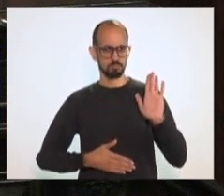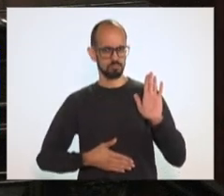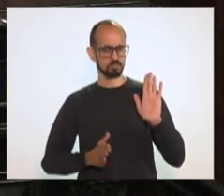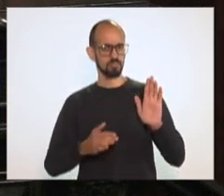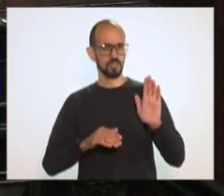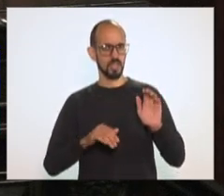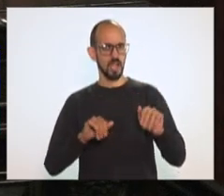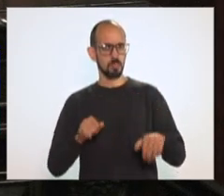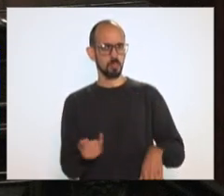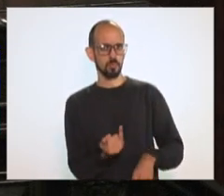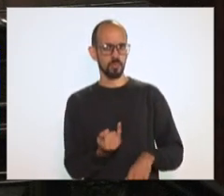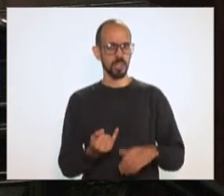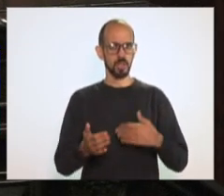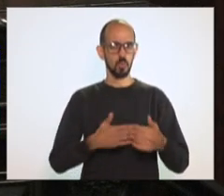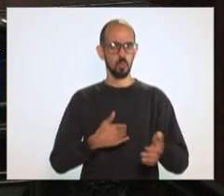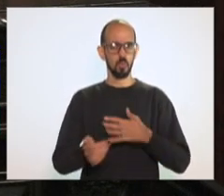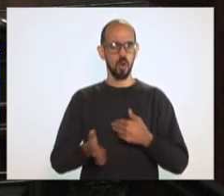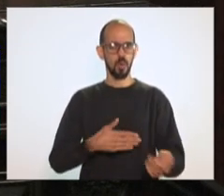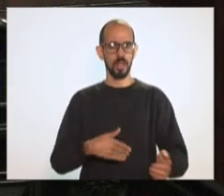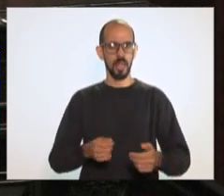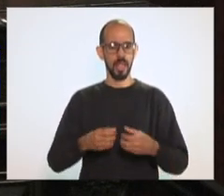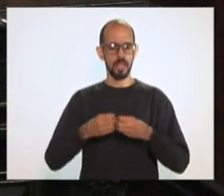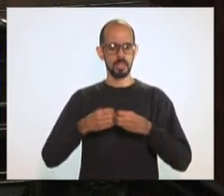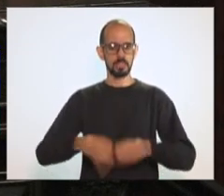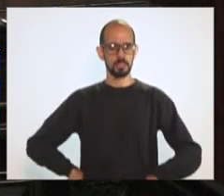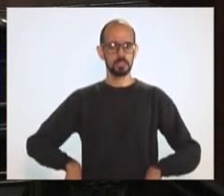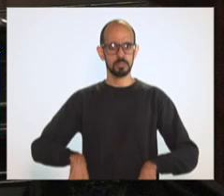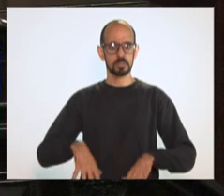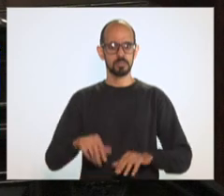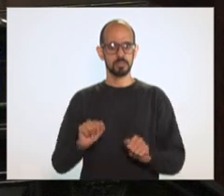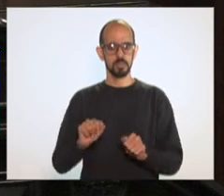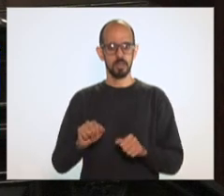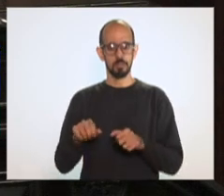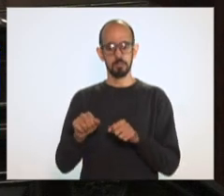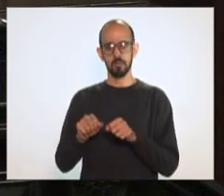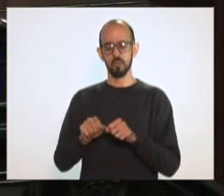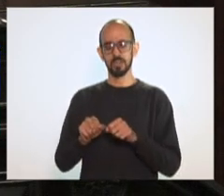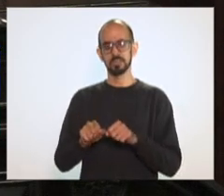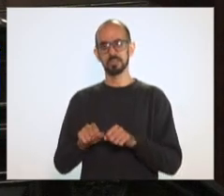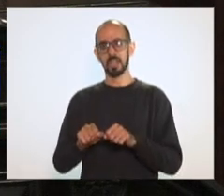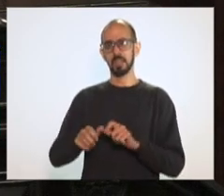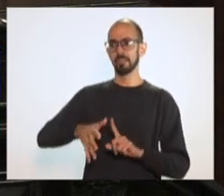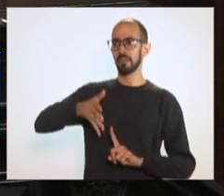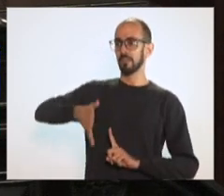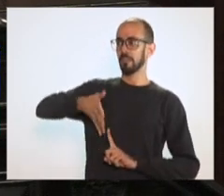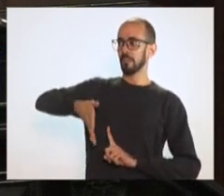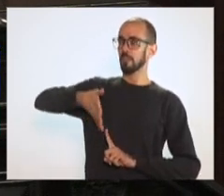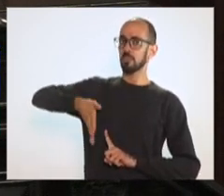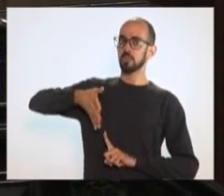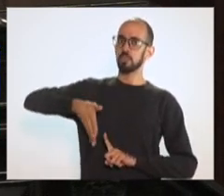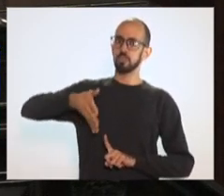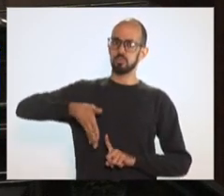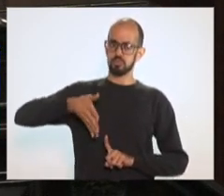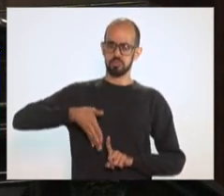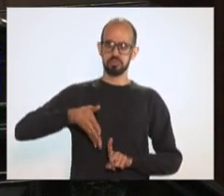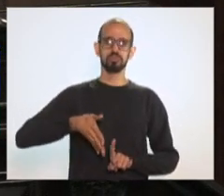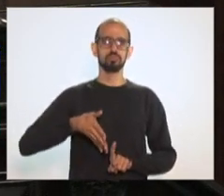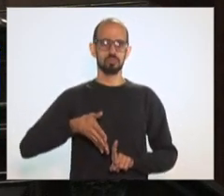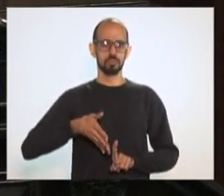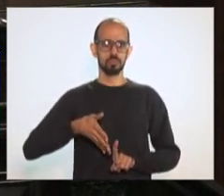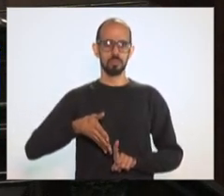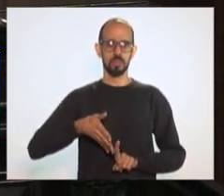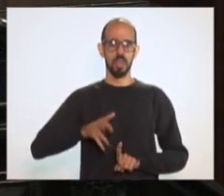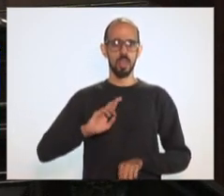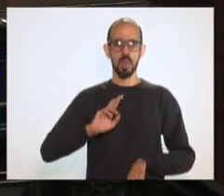desgraça que aconteça na sociedade para logo montarem seu palanquezinho e começarem a proferir o seu discurso. E não é